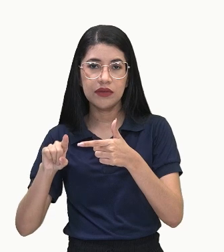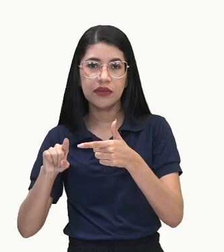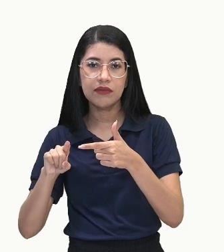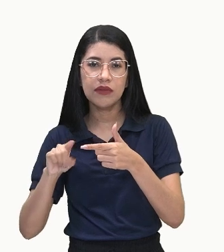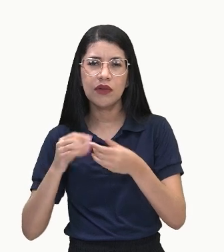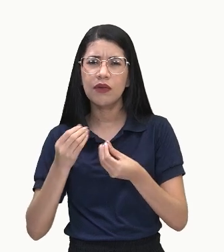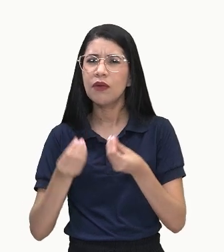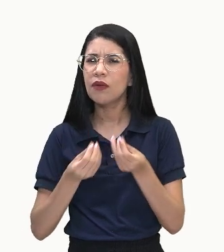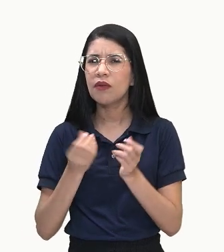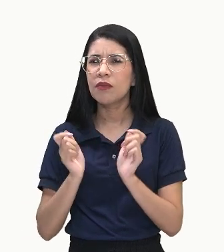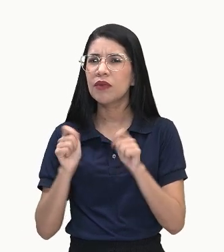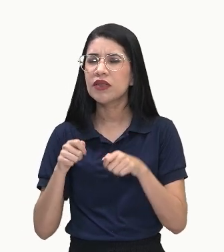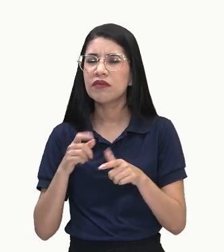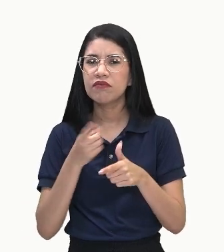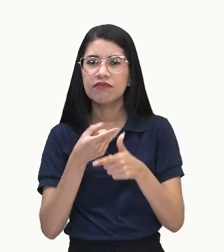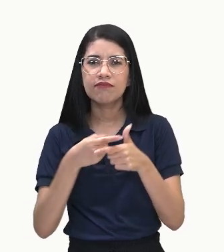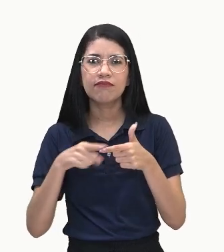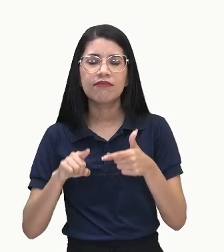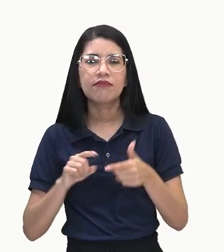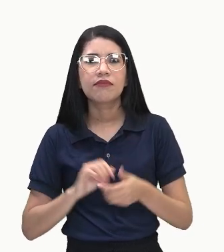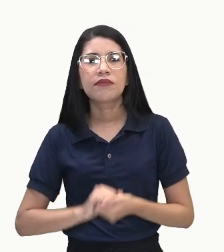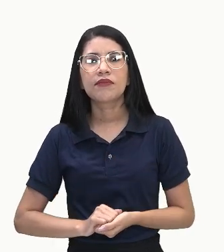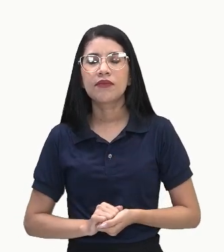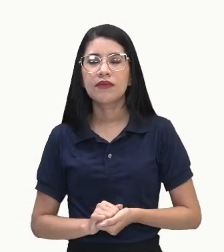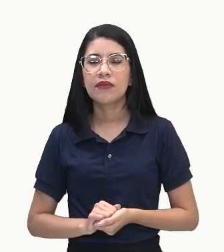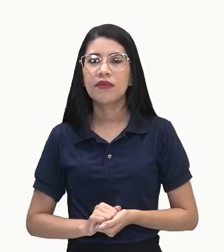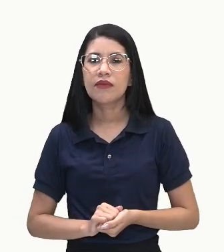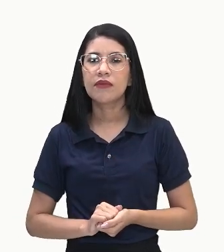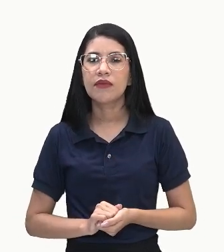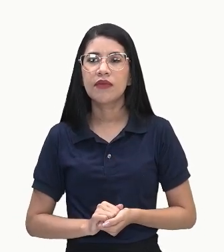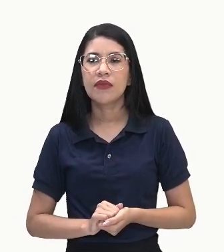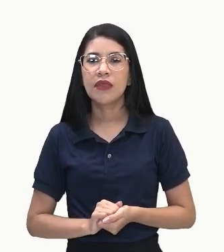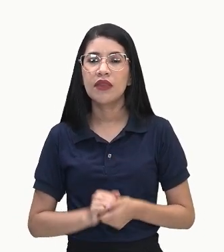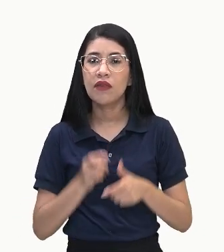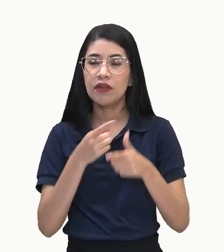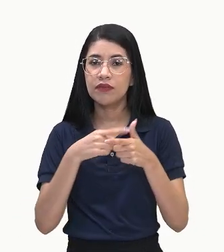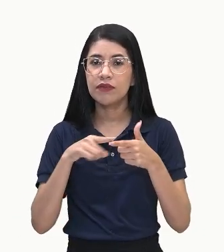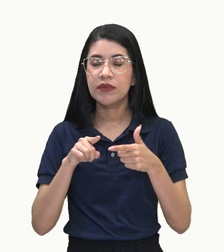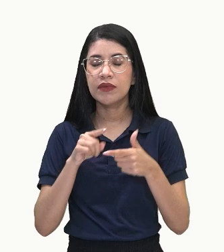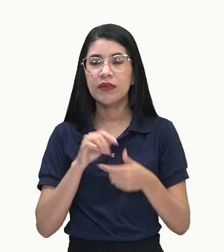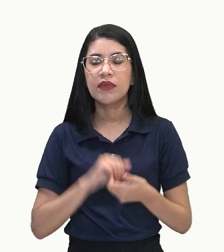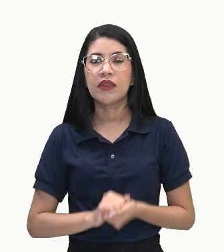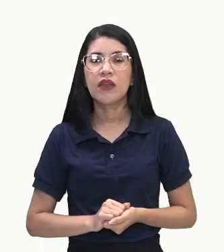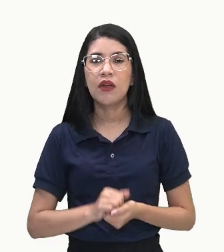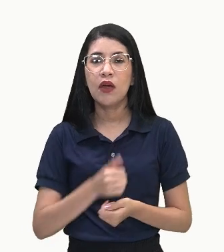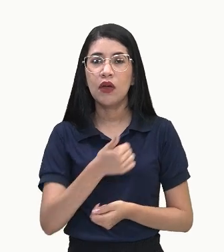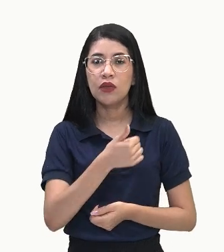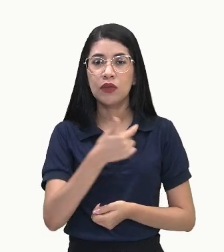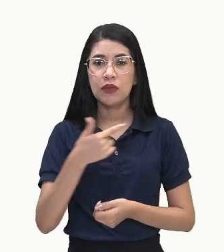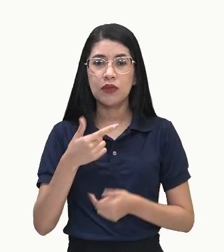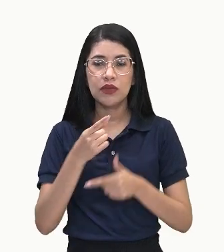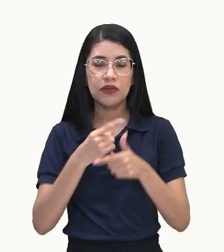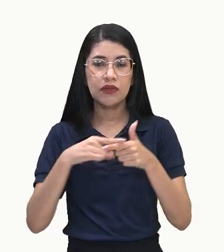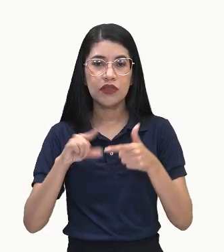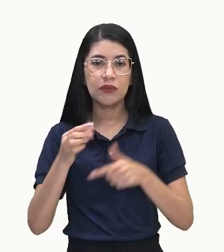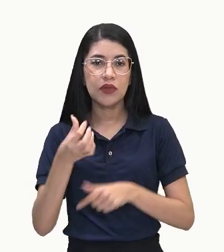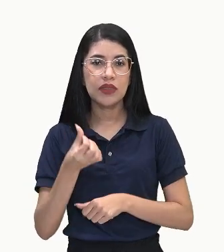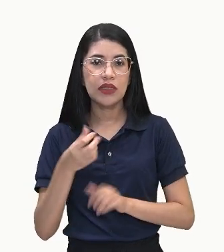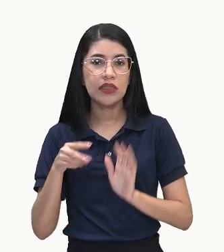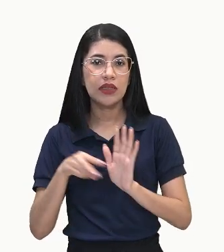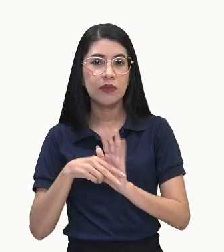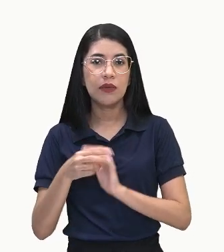Dividir como, professor? Ora, eu vou dividir aqui, por exemplo, 12 por 6. Quanto que dá? Dá 2,